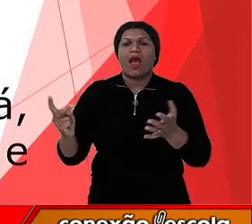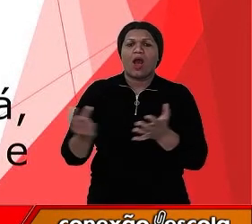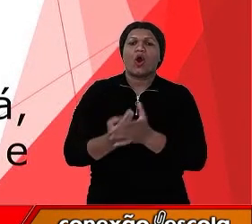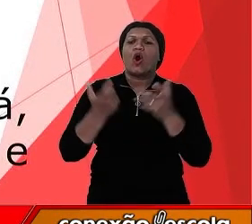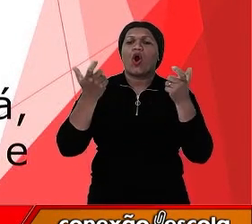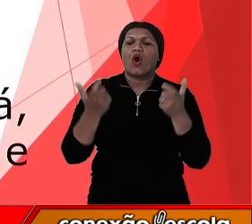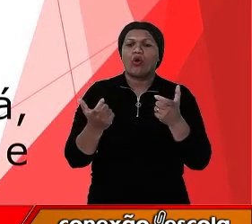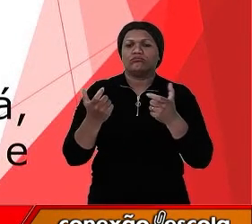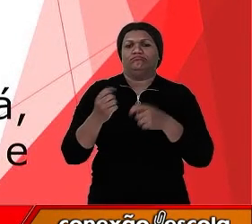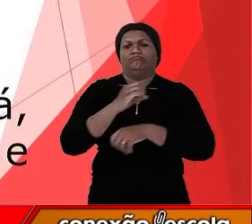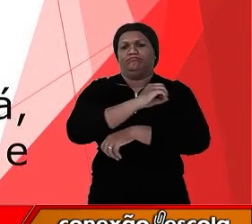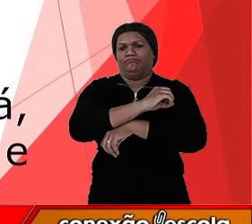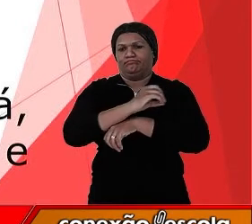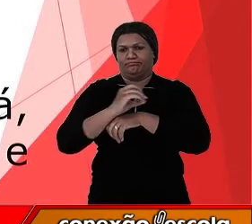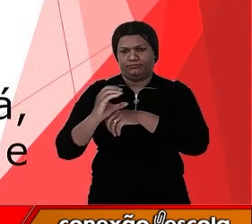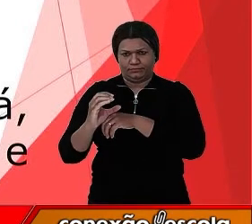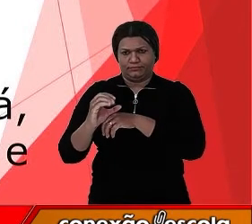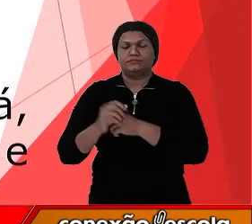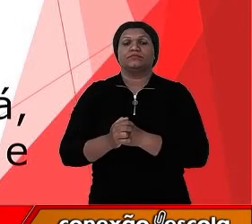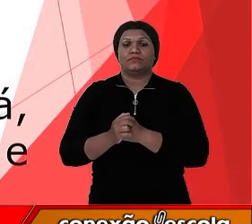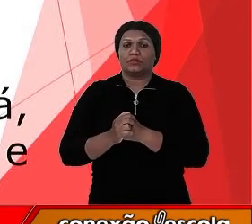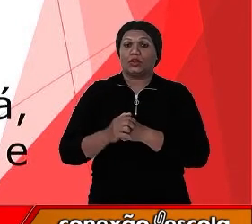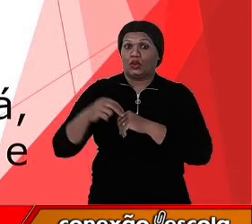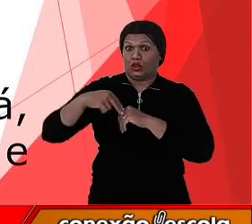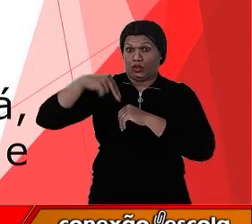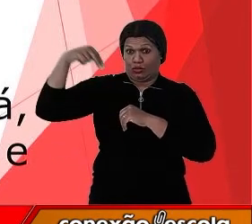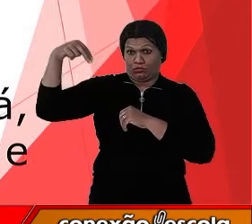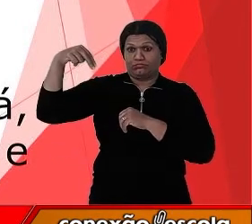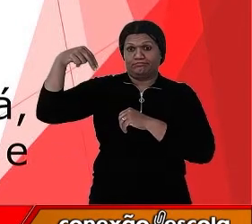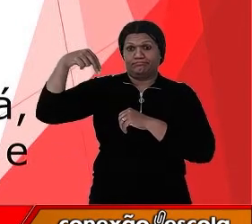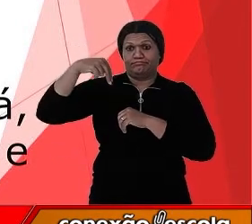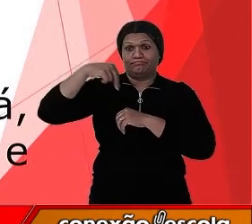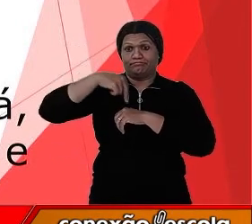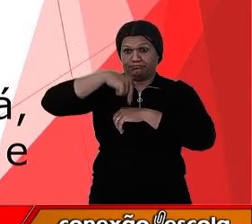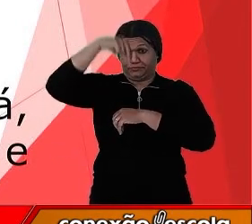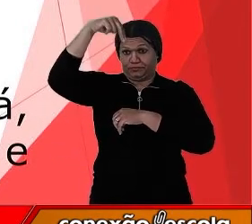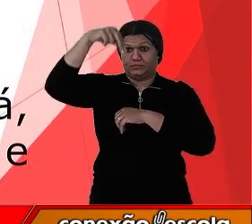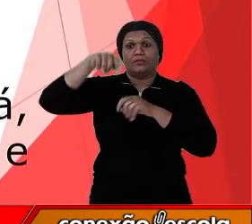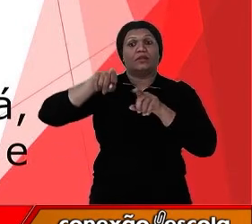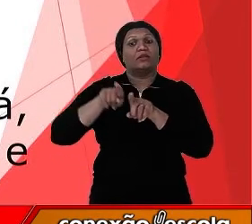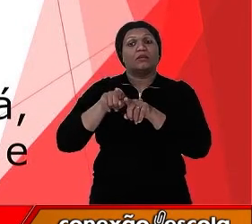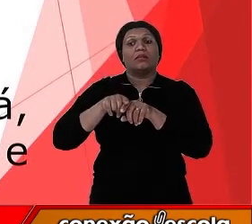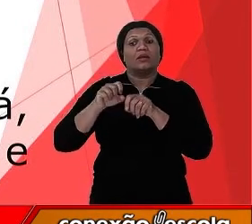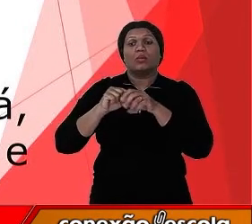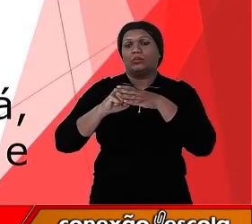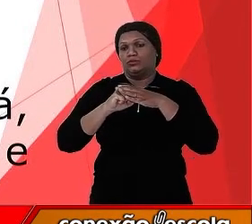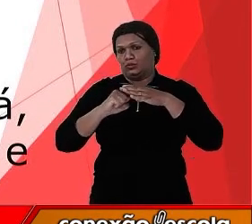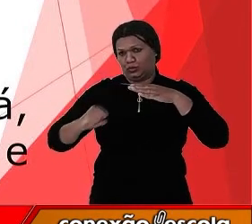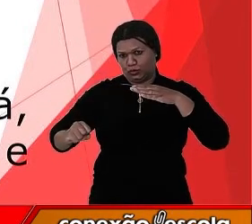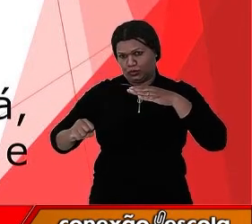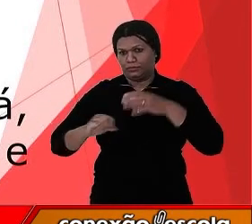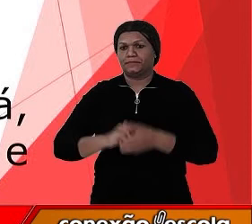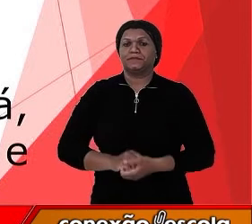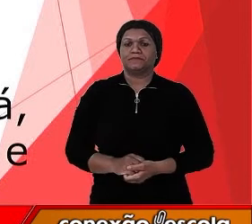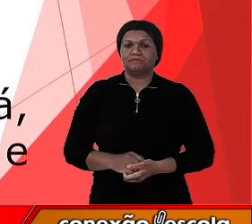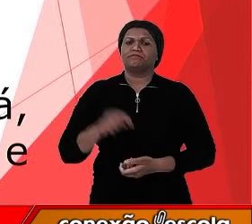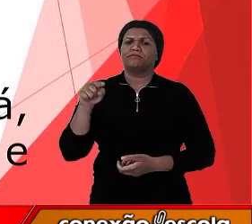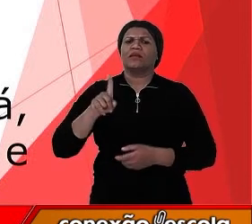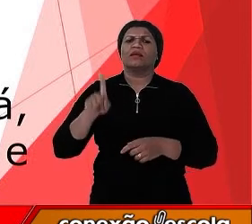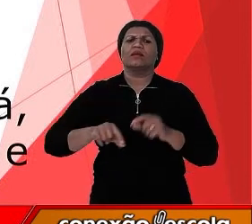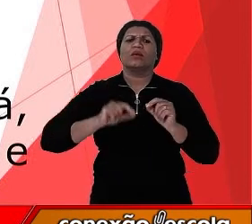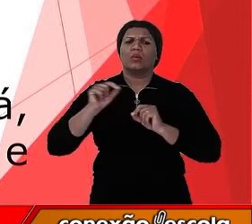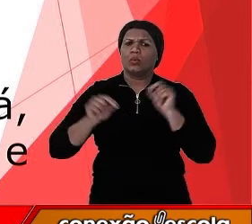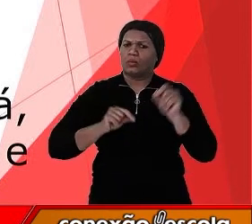centro-oeste Norte Nordeste e Sudeste tanto ele aí um